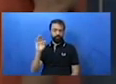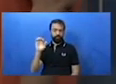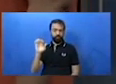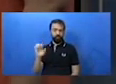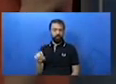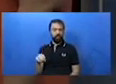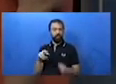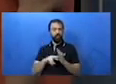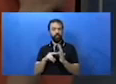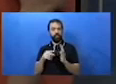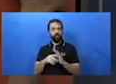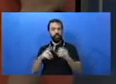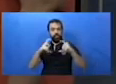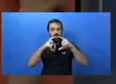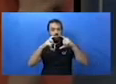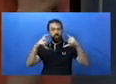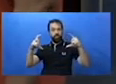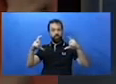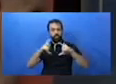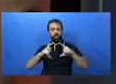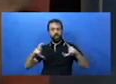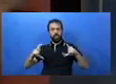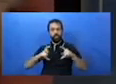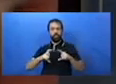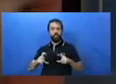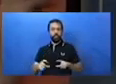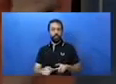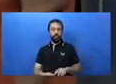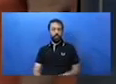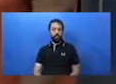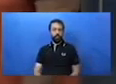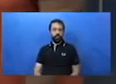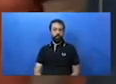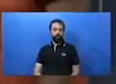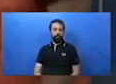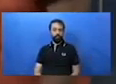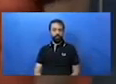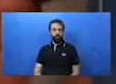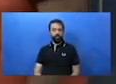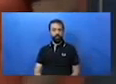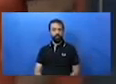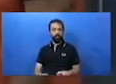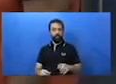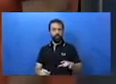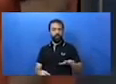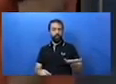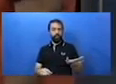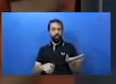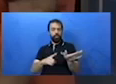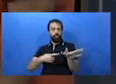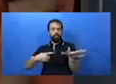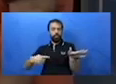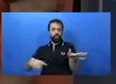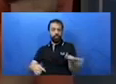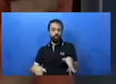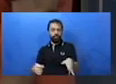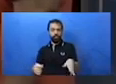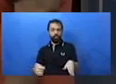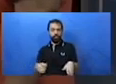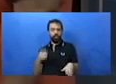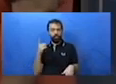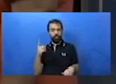verso. O tatu e o timbu eram amigos demais. Tatu comia batata e o timbu mais